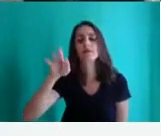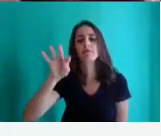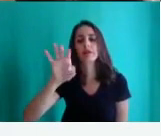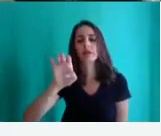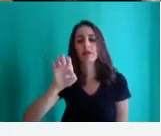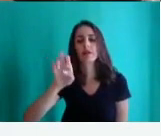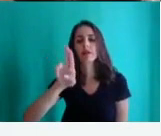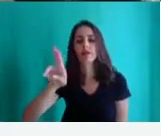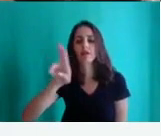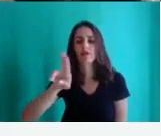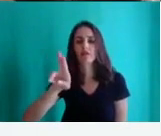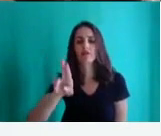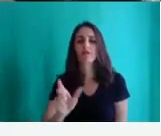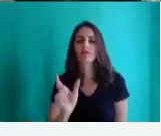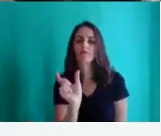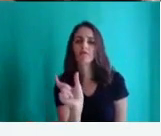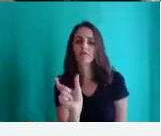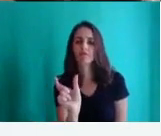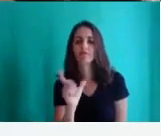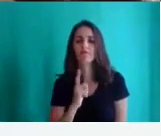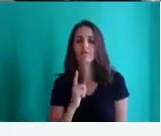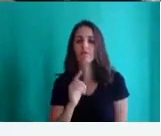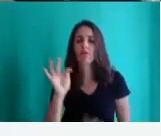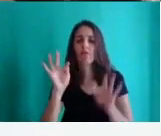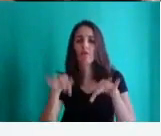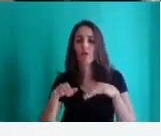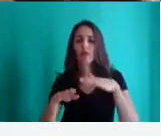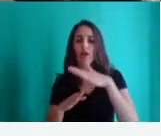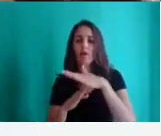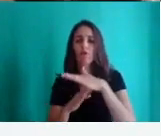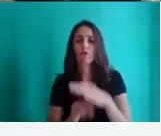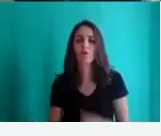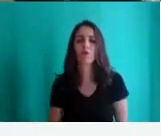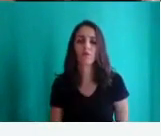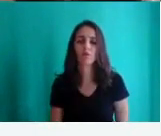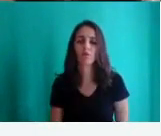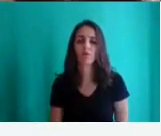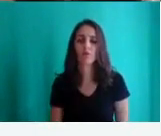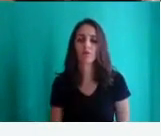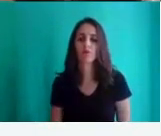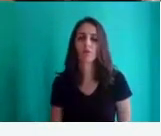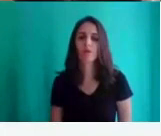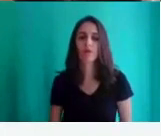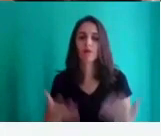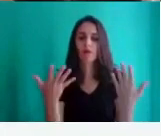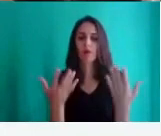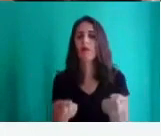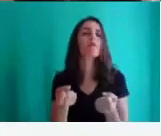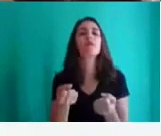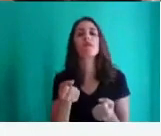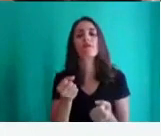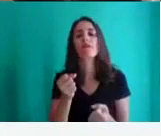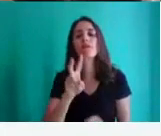Próximo sorteio, vagas destinadas às ações afirmativas AA1.